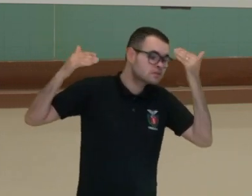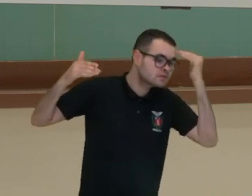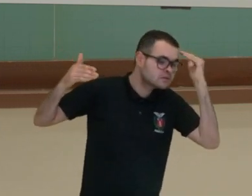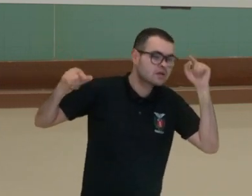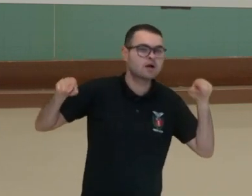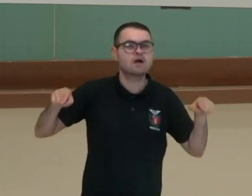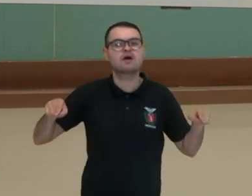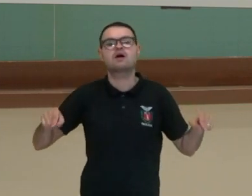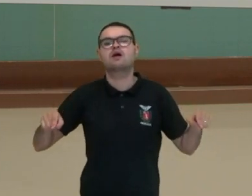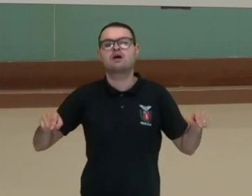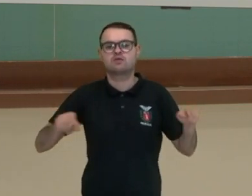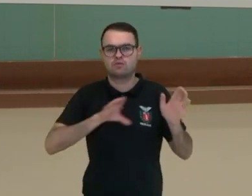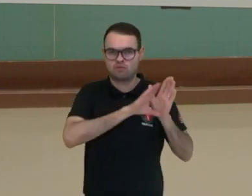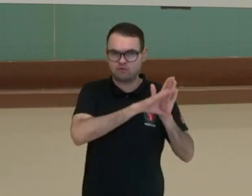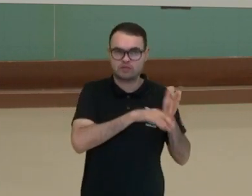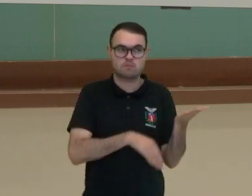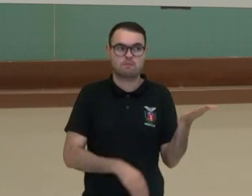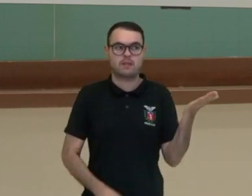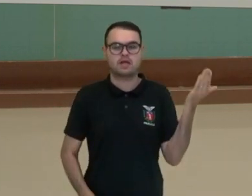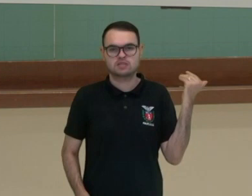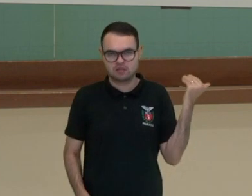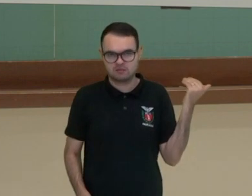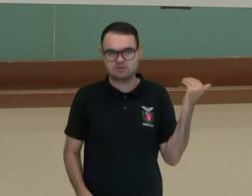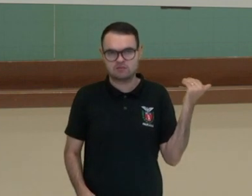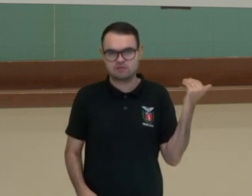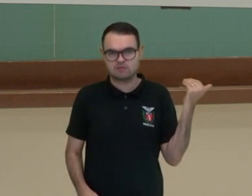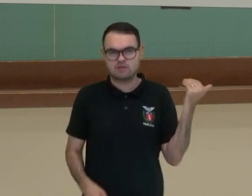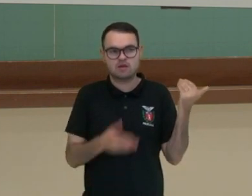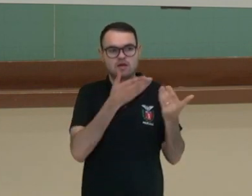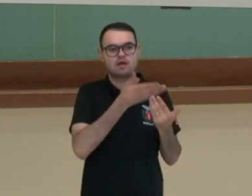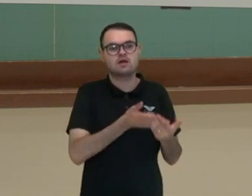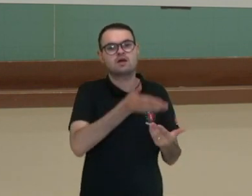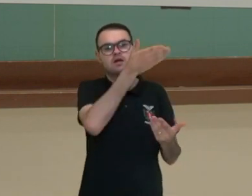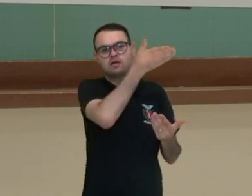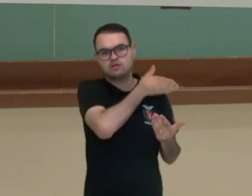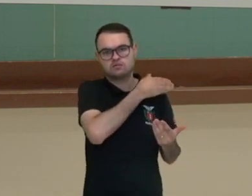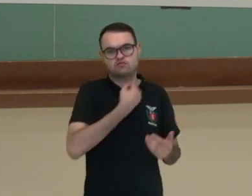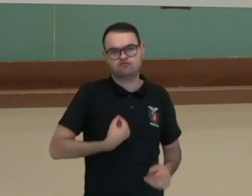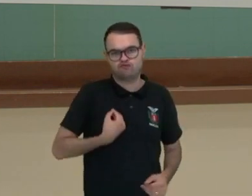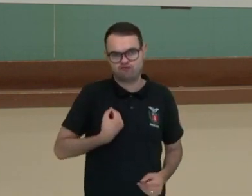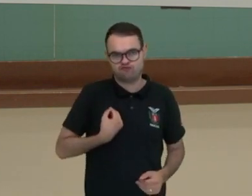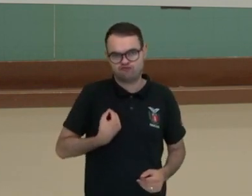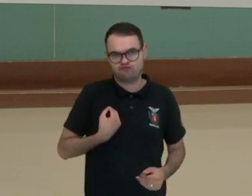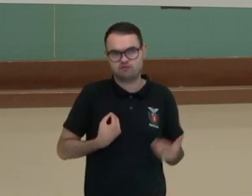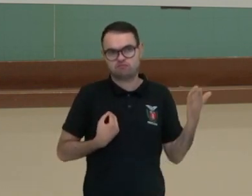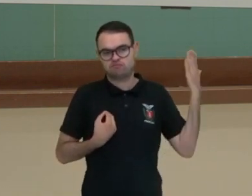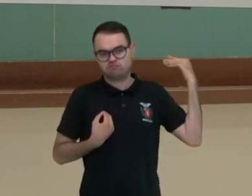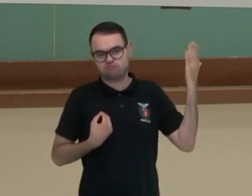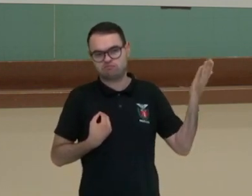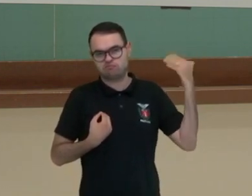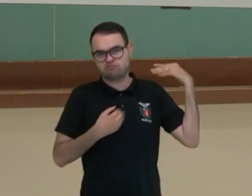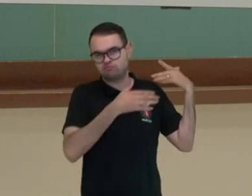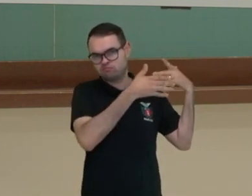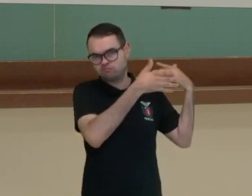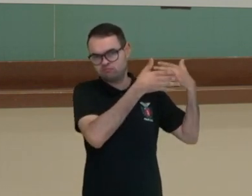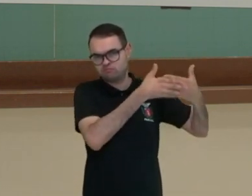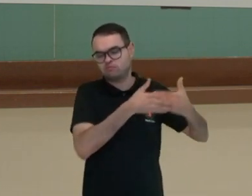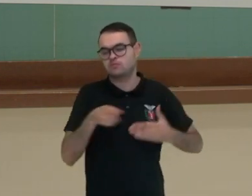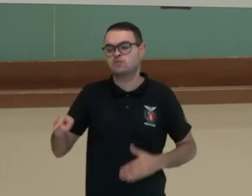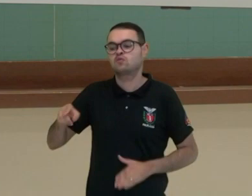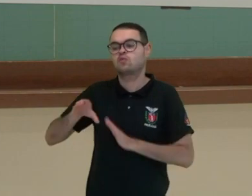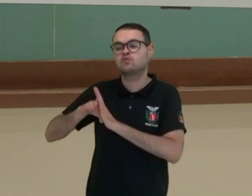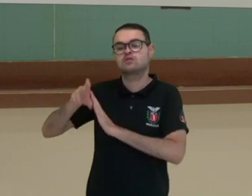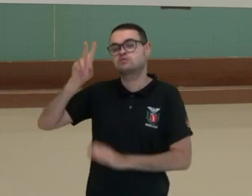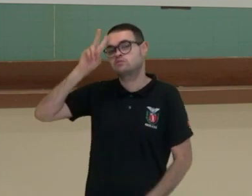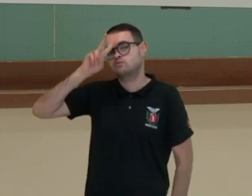de passado, né, os eventos imediatamente anteriores ao que a gente vive e esse conceito de história, né?